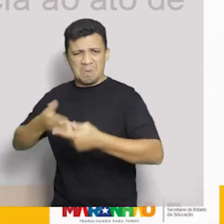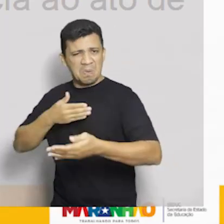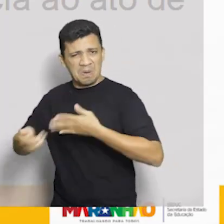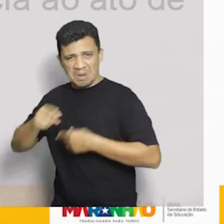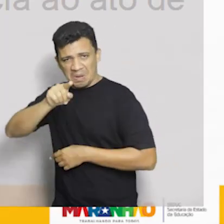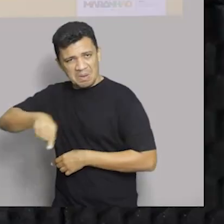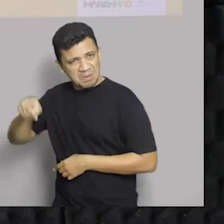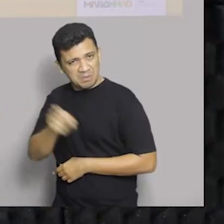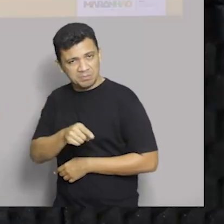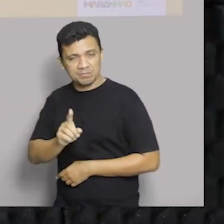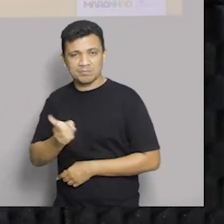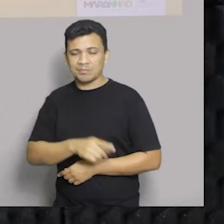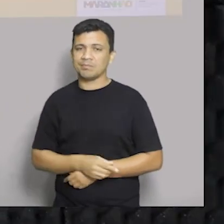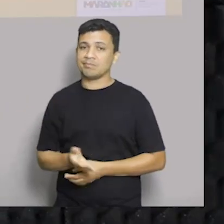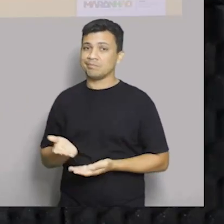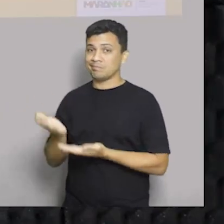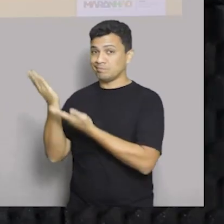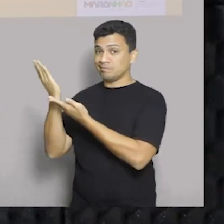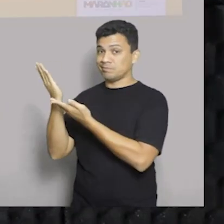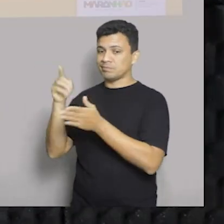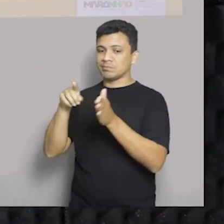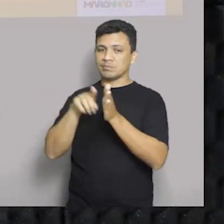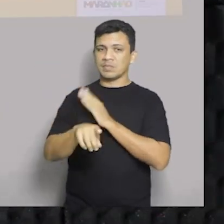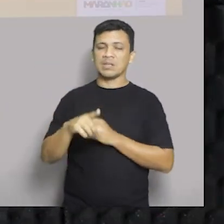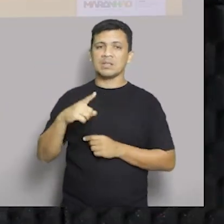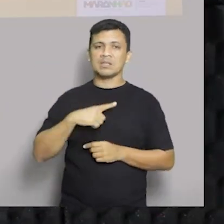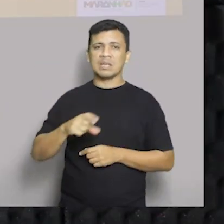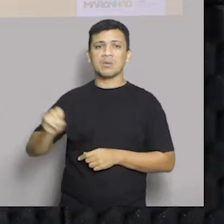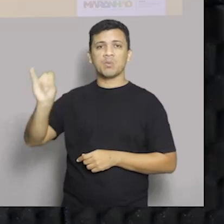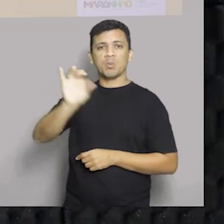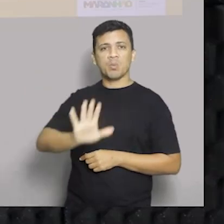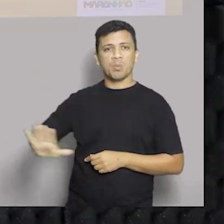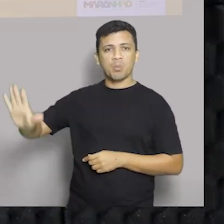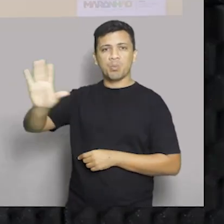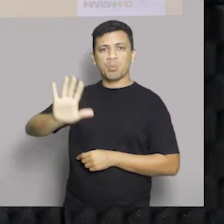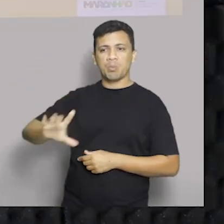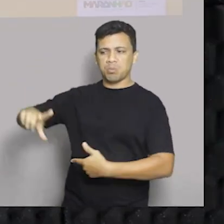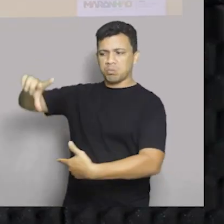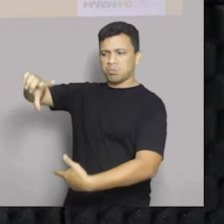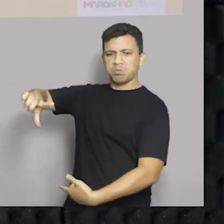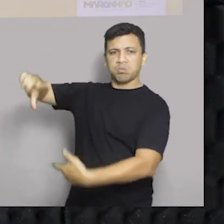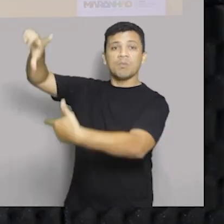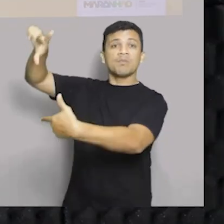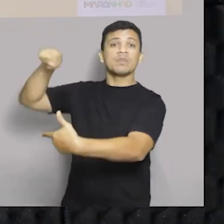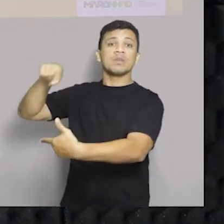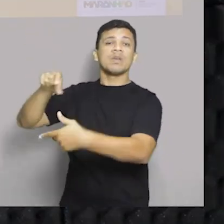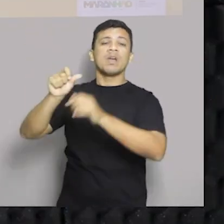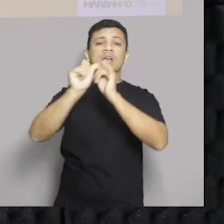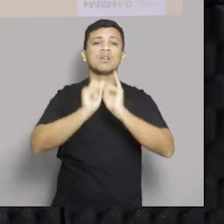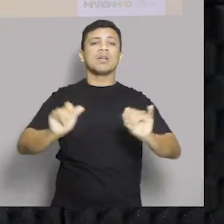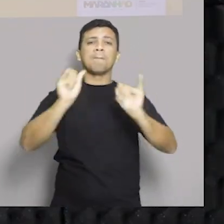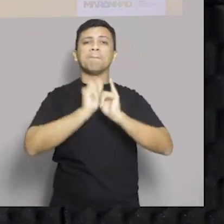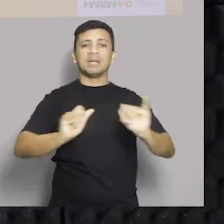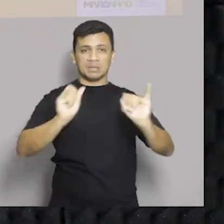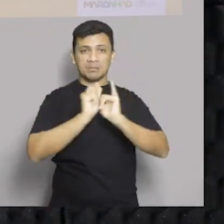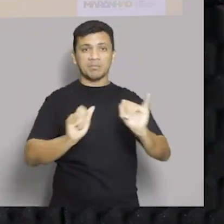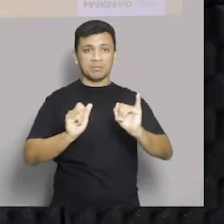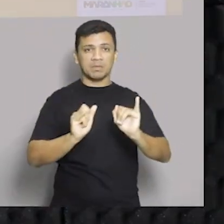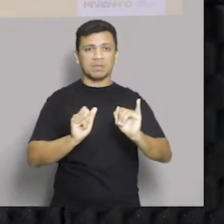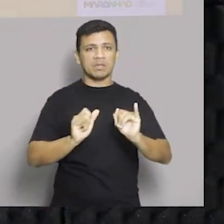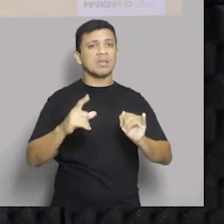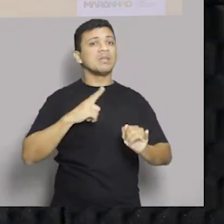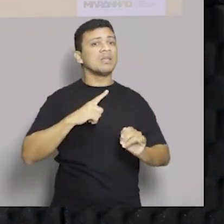bom? Vamos para a questão. Aqui nós temos um pôster, tá? Nesse pôster de divulgação de uma campanha que